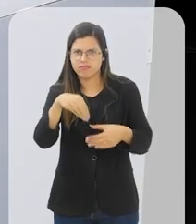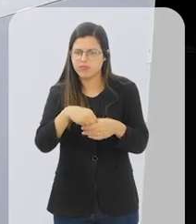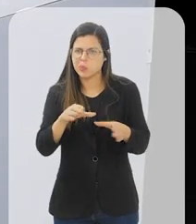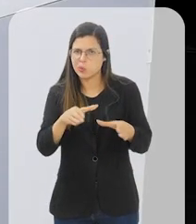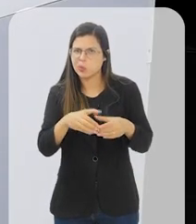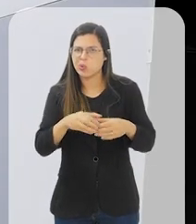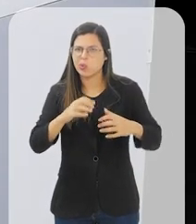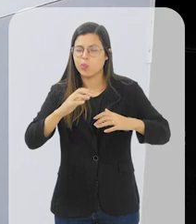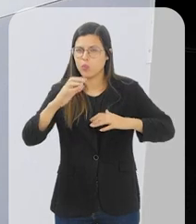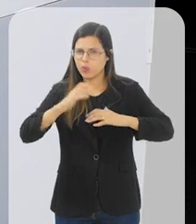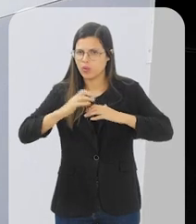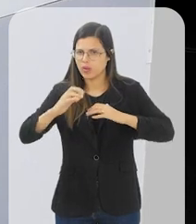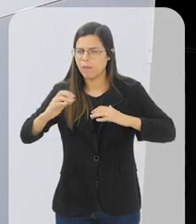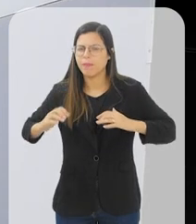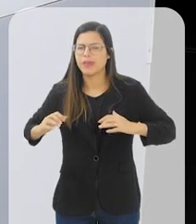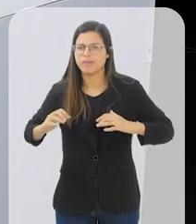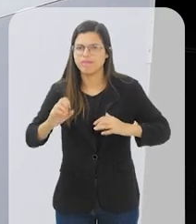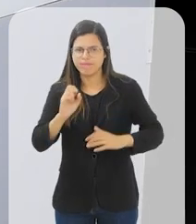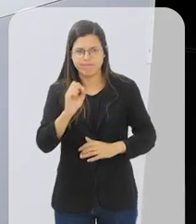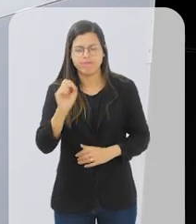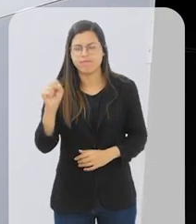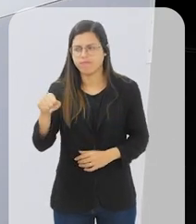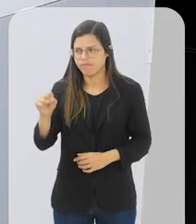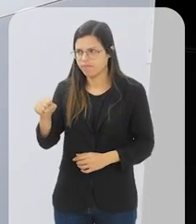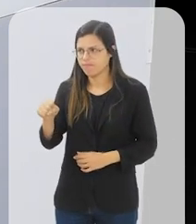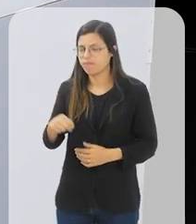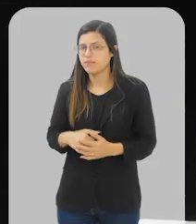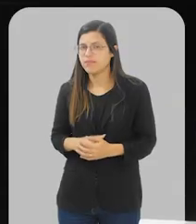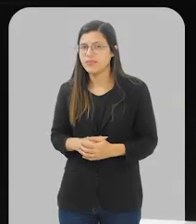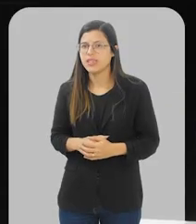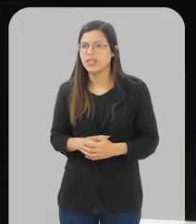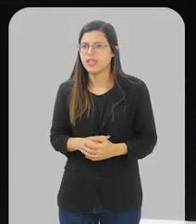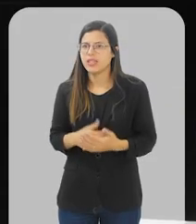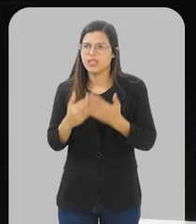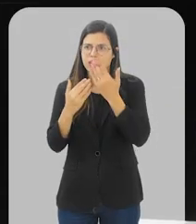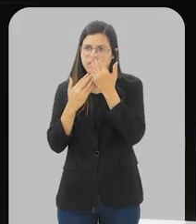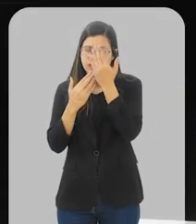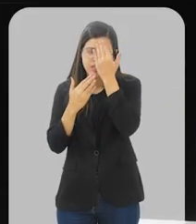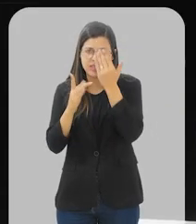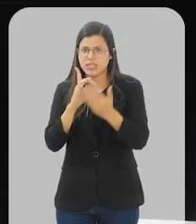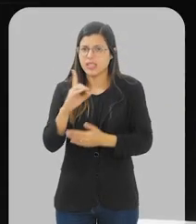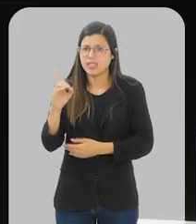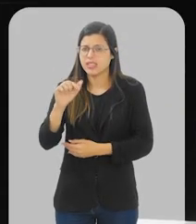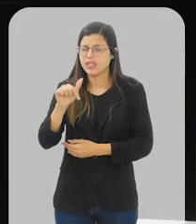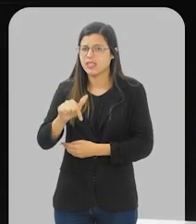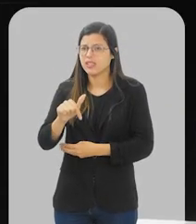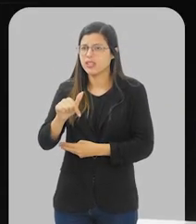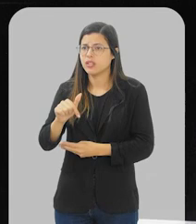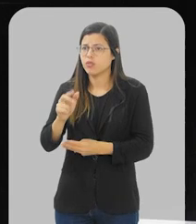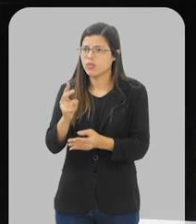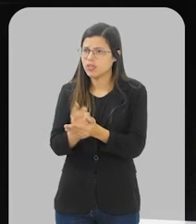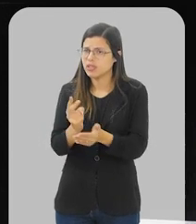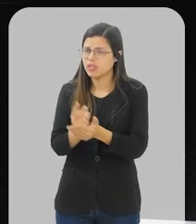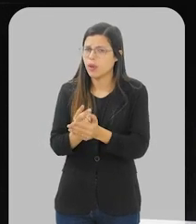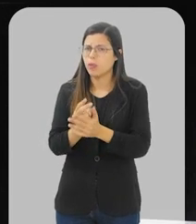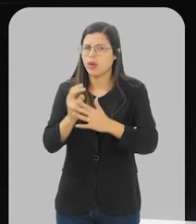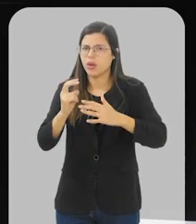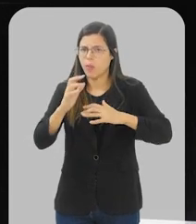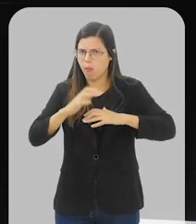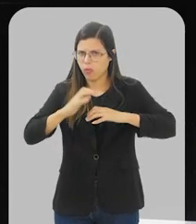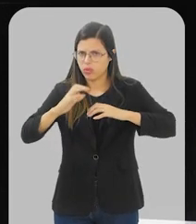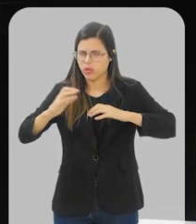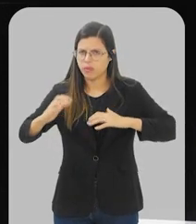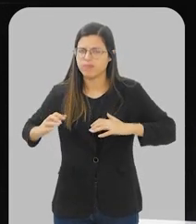chegou bem, né? É, ela chegou chegando. Ela chegou chegando. E eu nunca, graças a Deus, a Pôr da Pedra sempre foi muito bem servida de